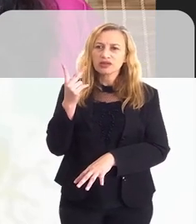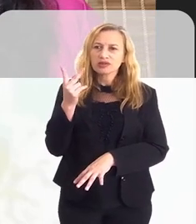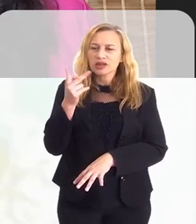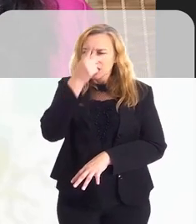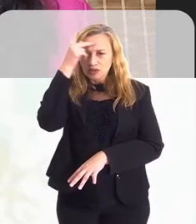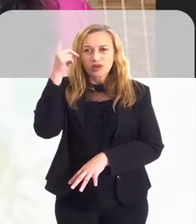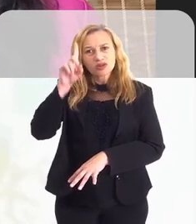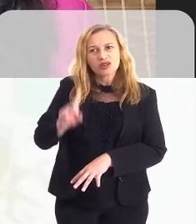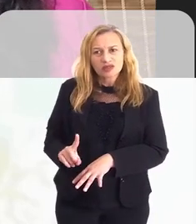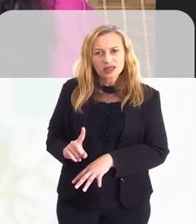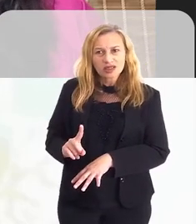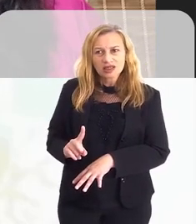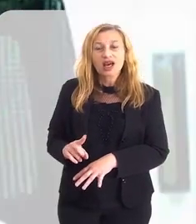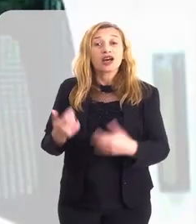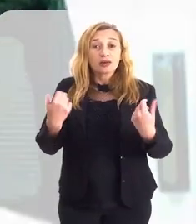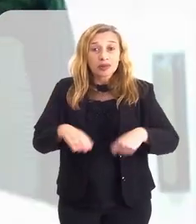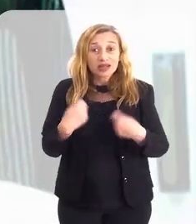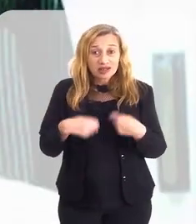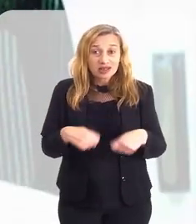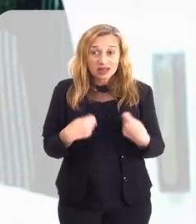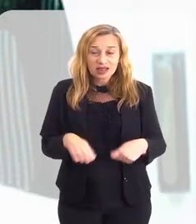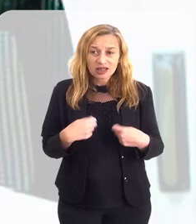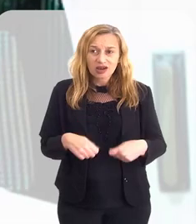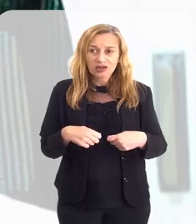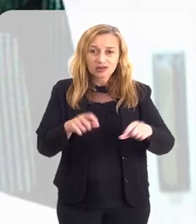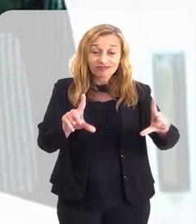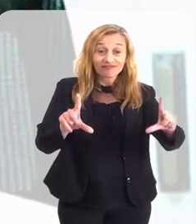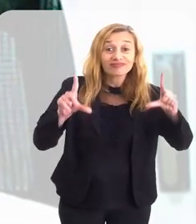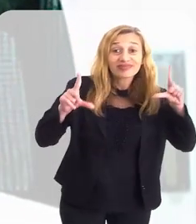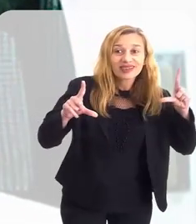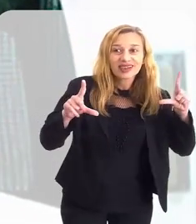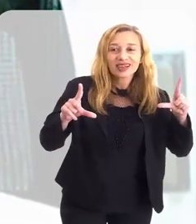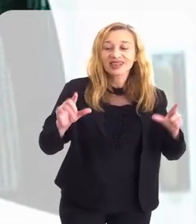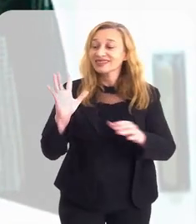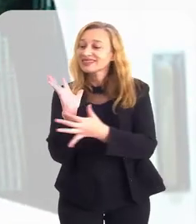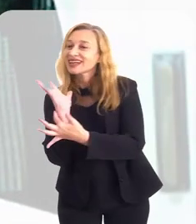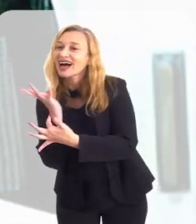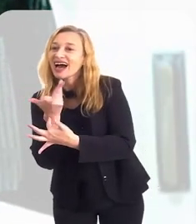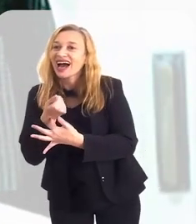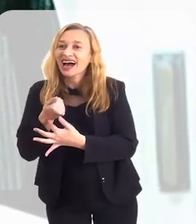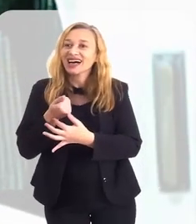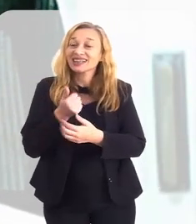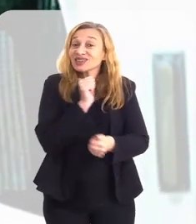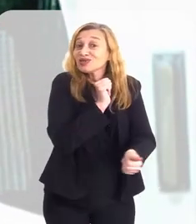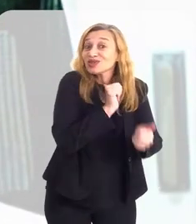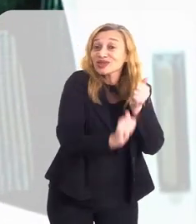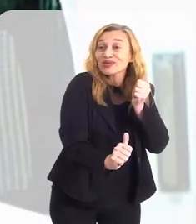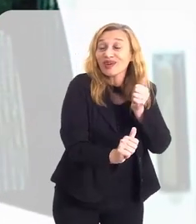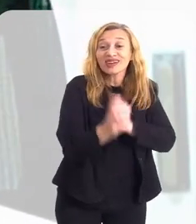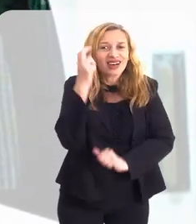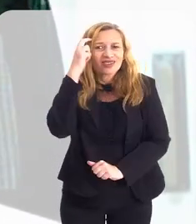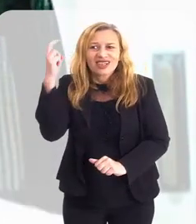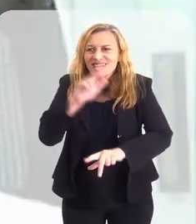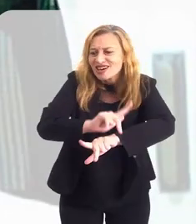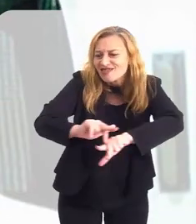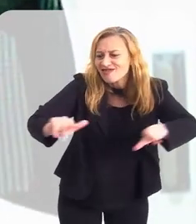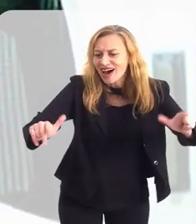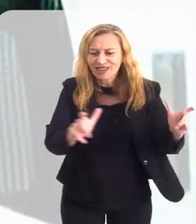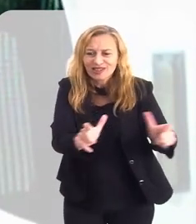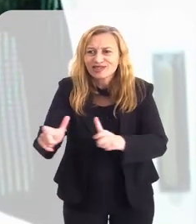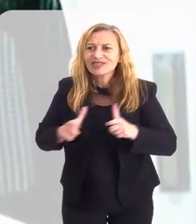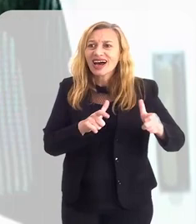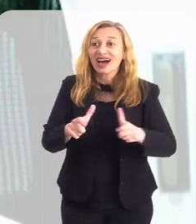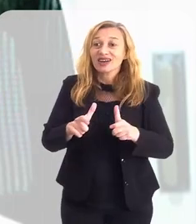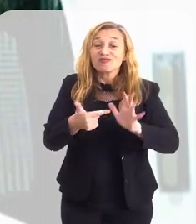silenciados, que são as pessoas com deficiência. Elas precisam estar na televisão, na arte, no esporte, na cultura, em